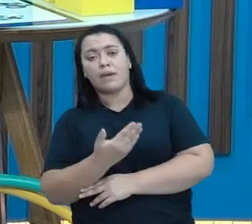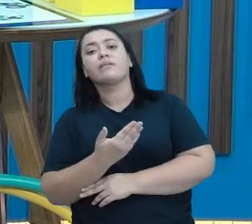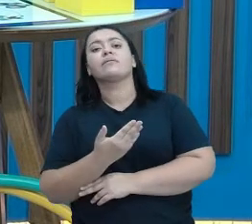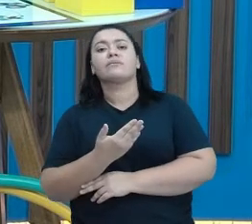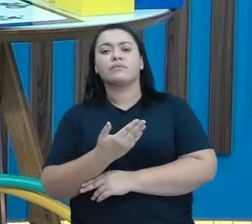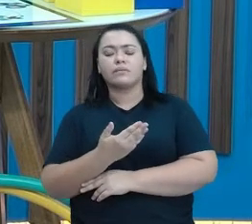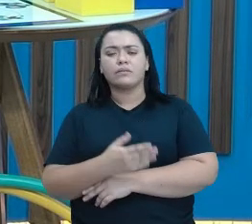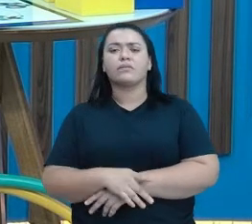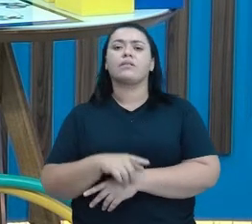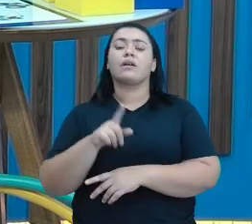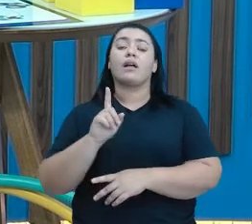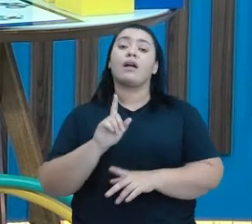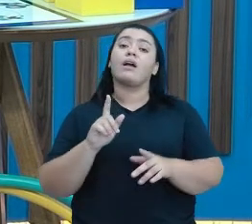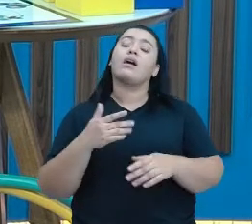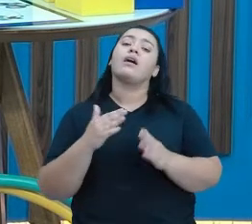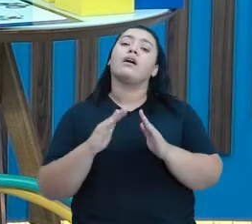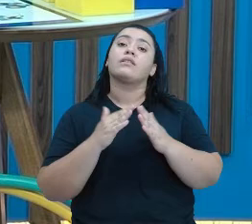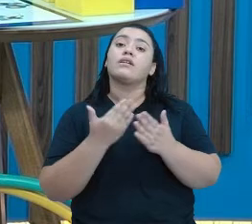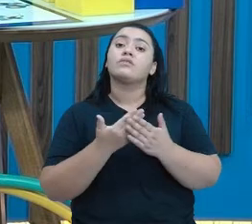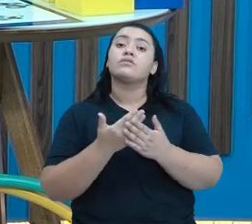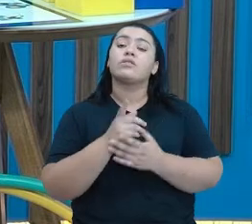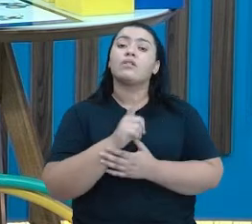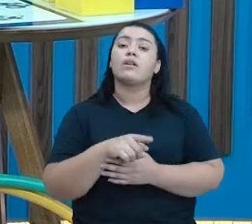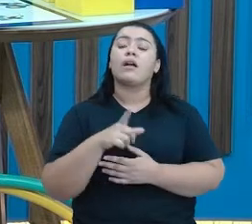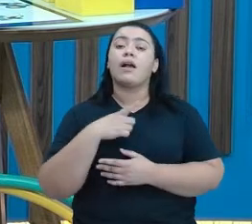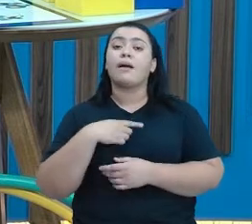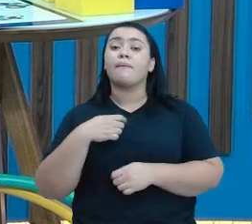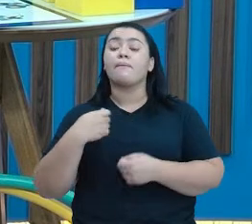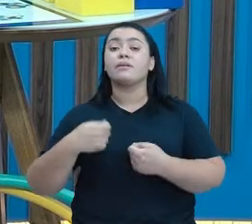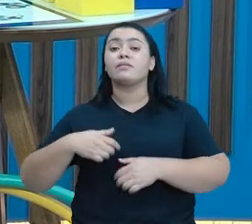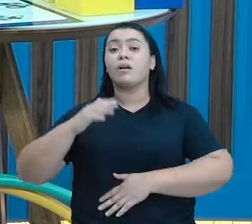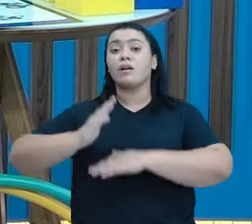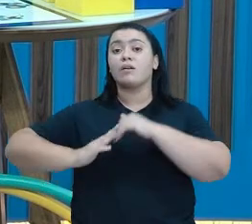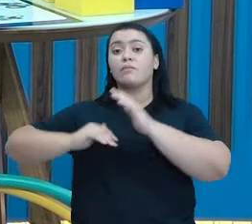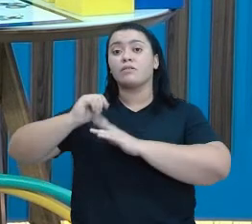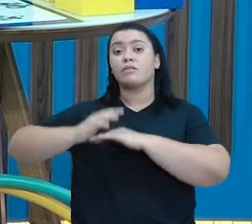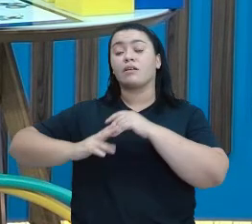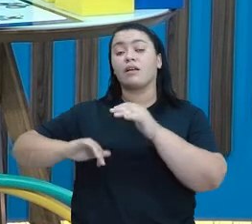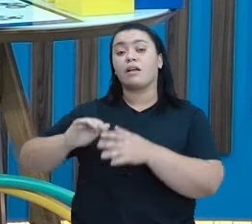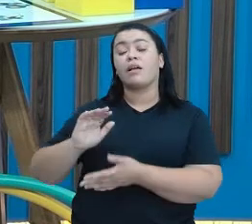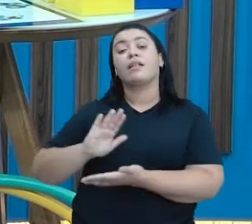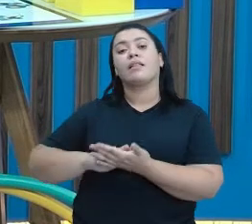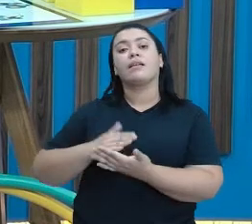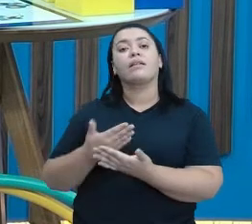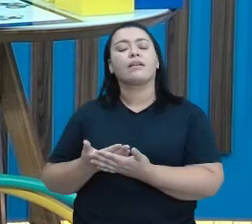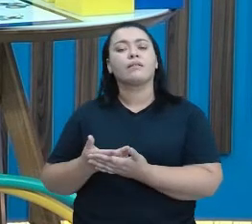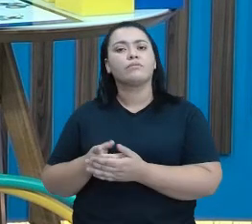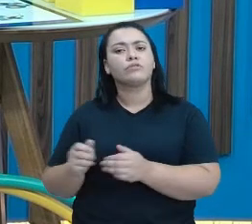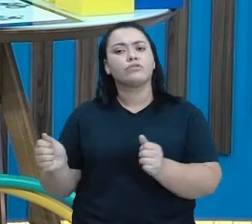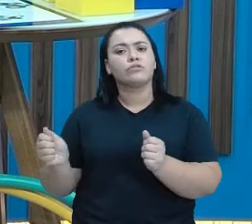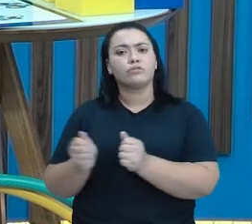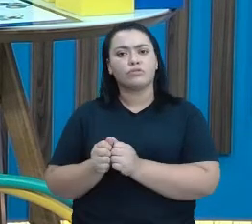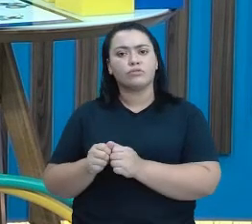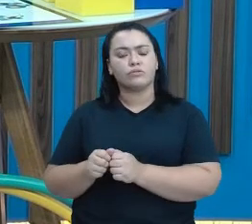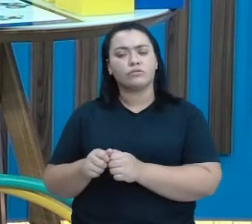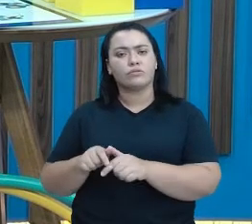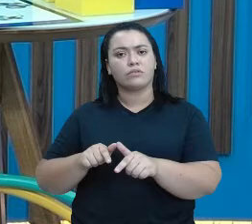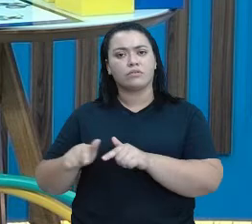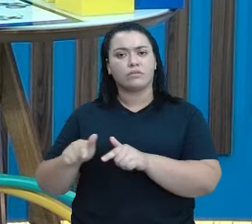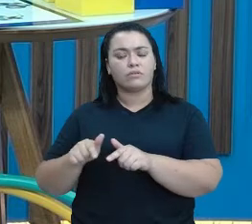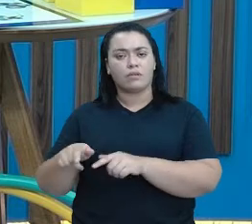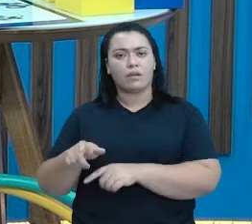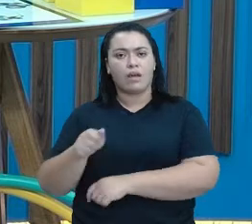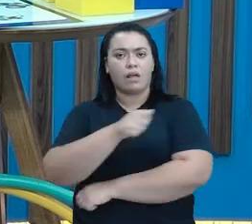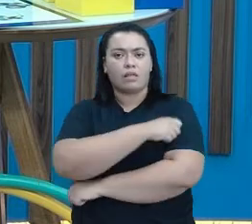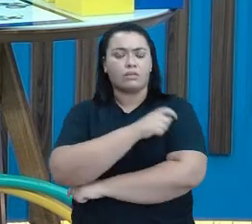é, a sua gestão, um profissional de intérprete para trabalhar naquela sala junto com aquele estudante surdo. Ele